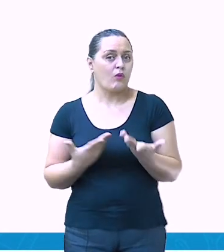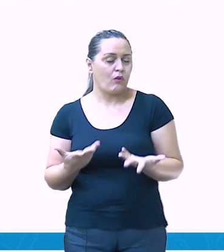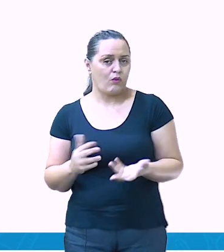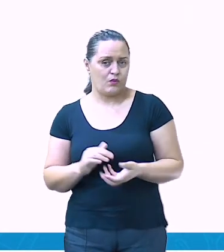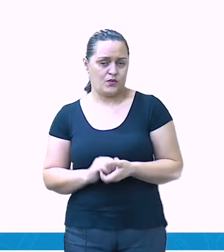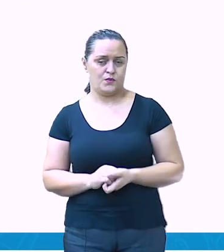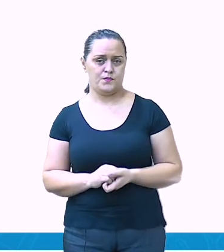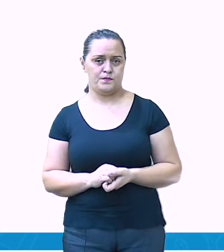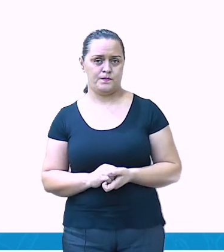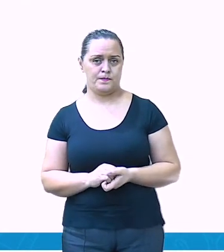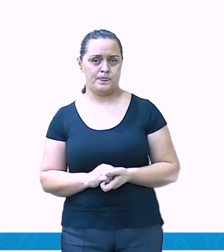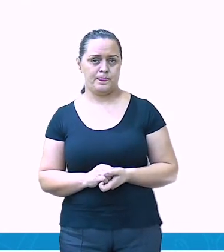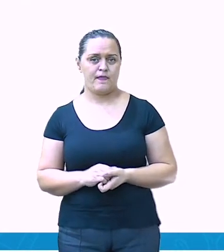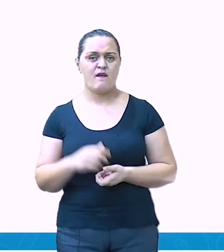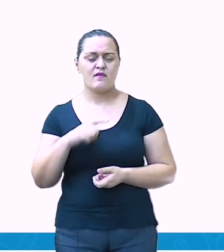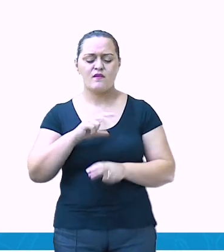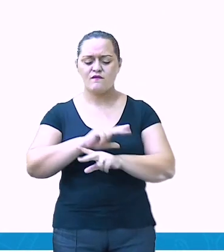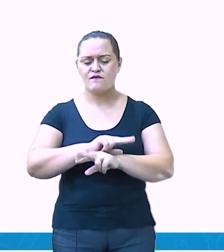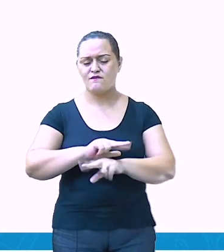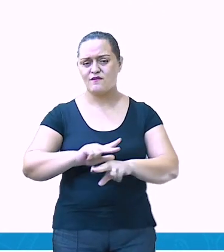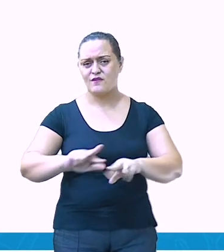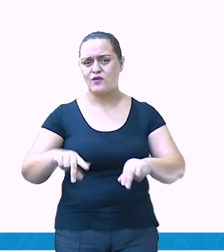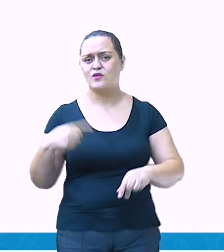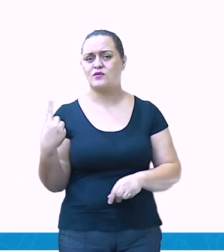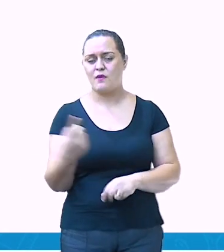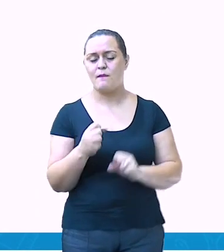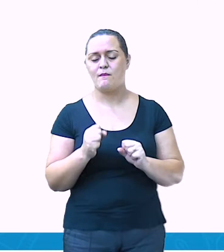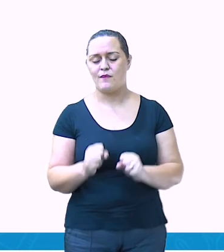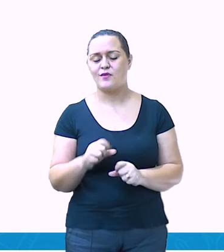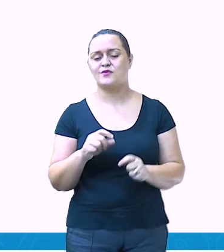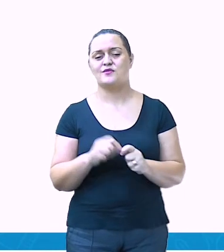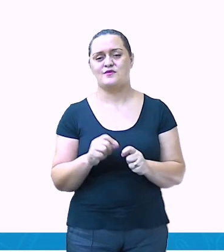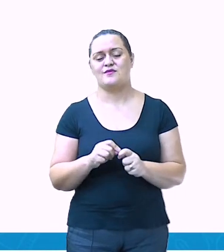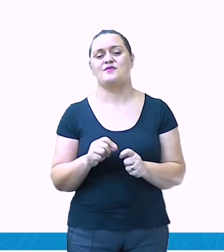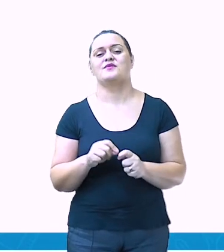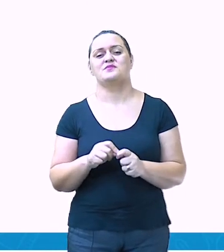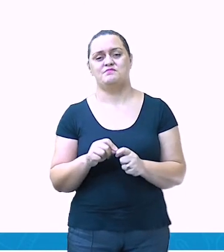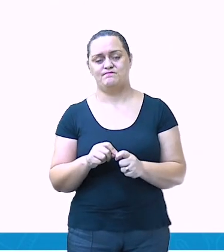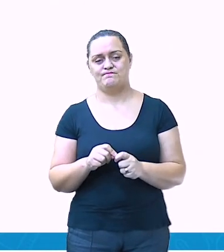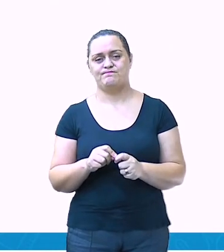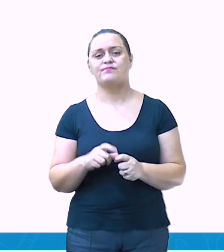Existem ferramentas que nós podemos trazer em nosso auxílio.